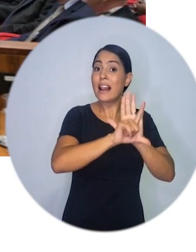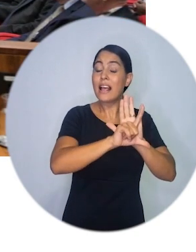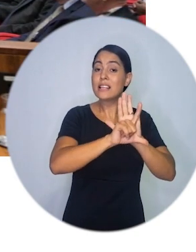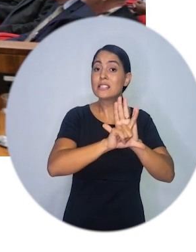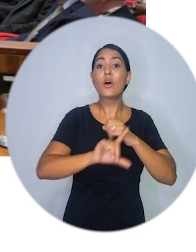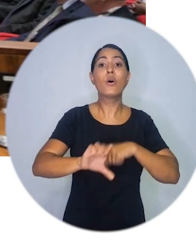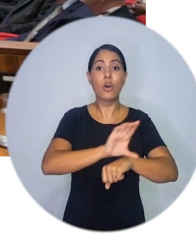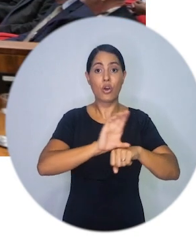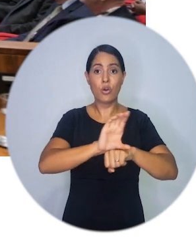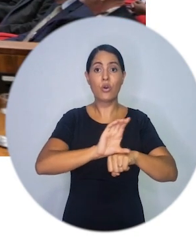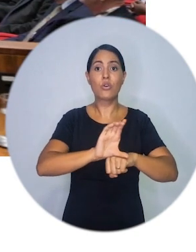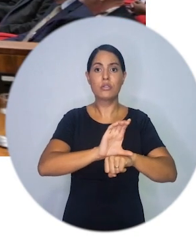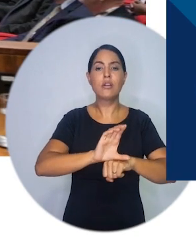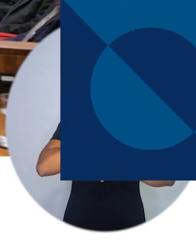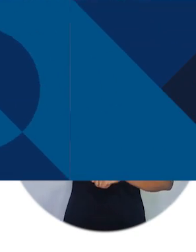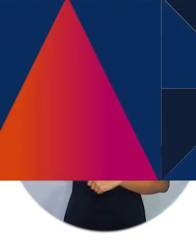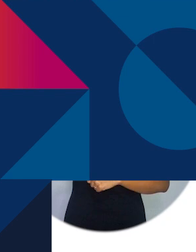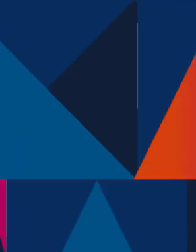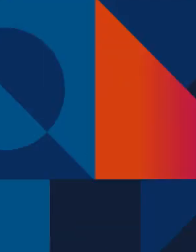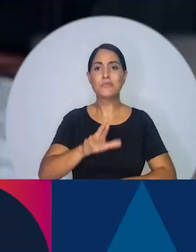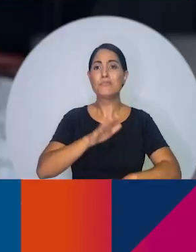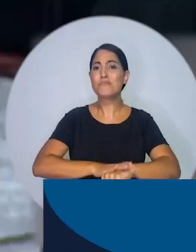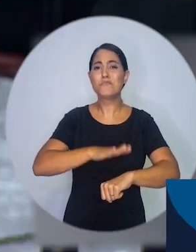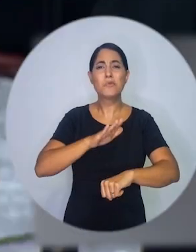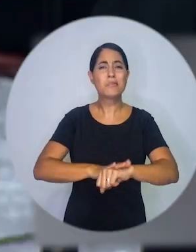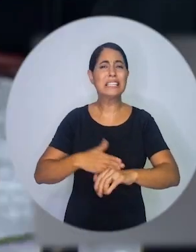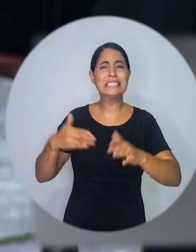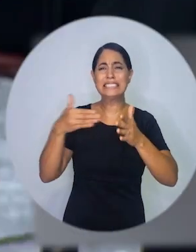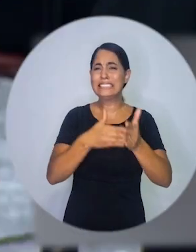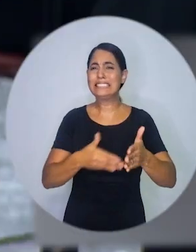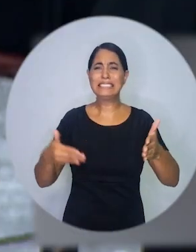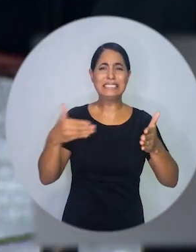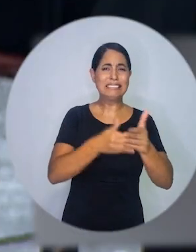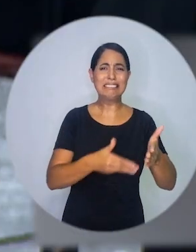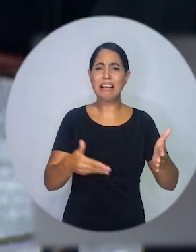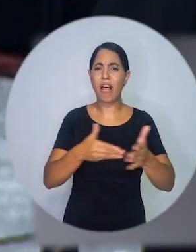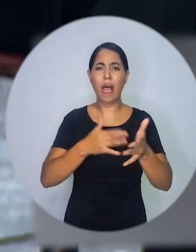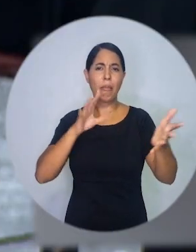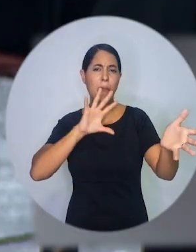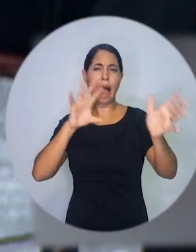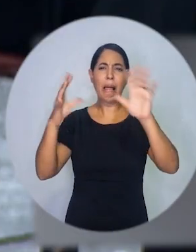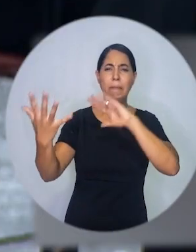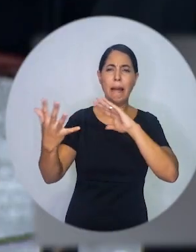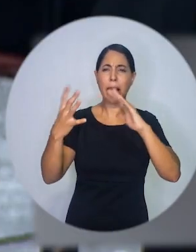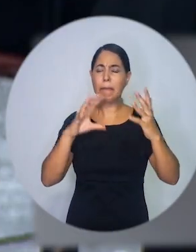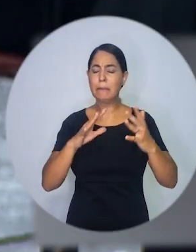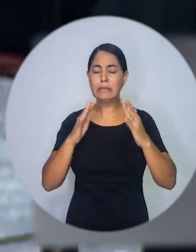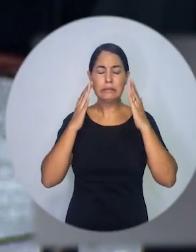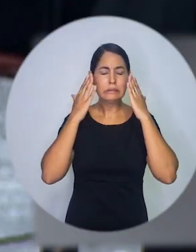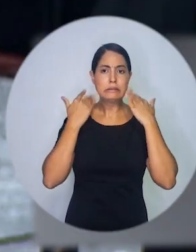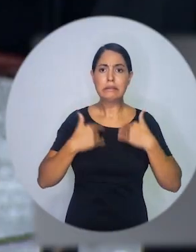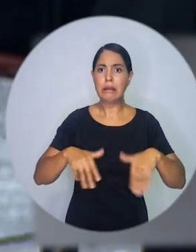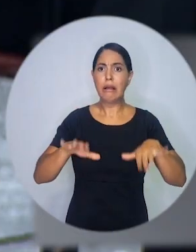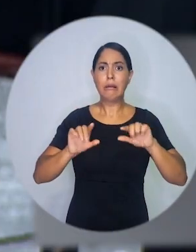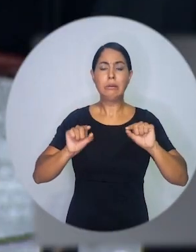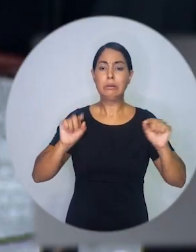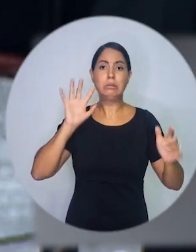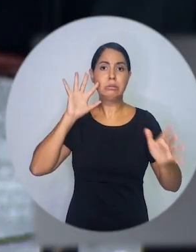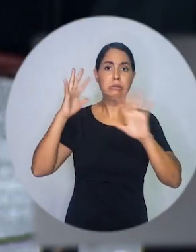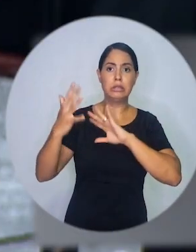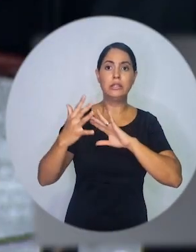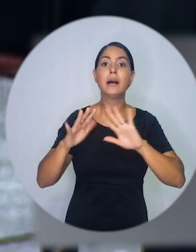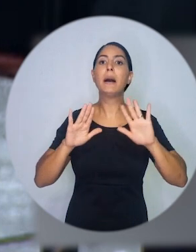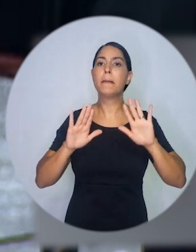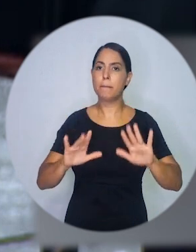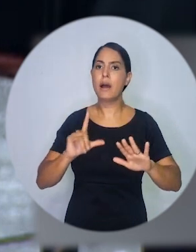as leis e a Constituição como resposta aos momentos e situações de dificuldades, crises e incertezas, ministra Fátima. Como